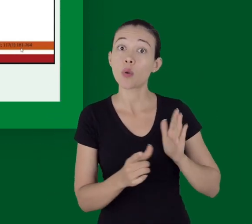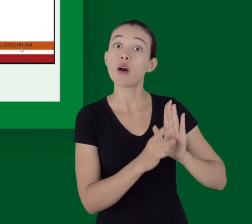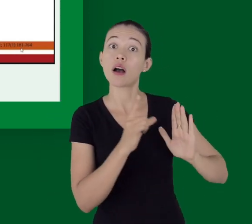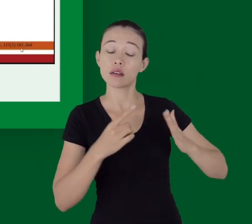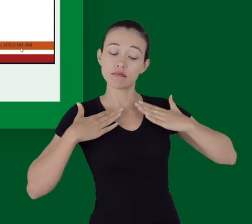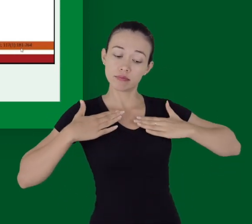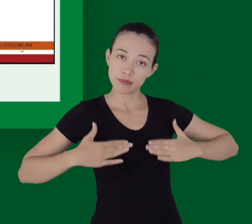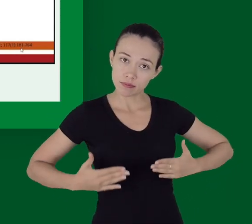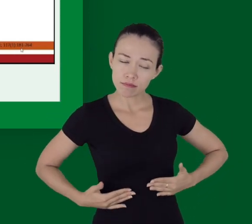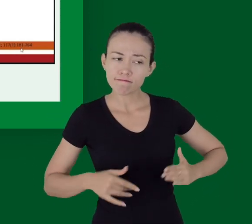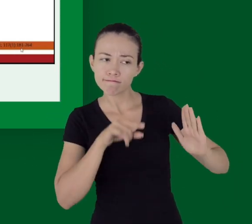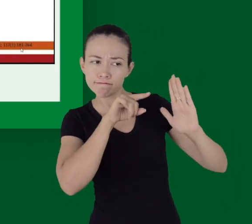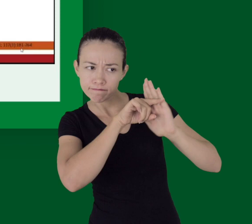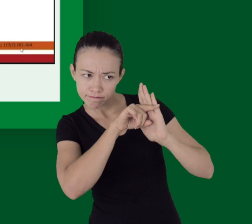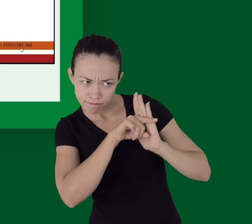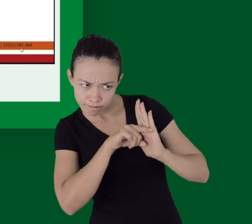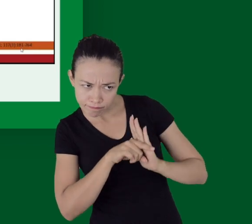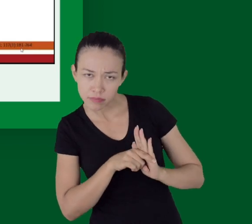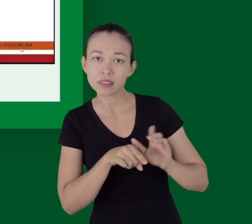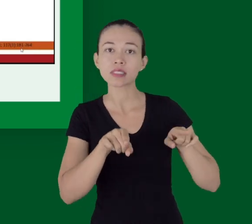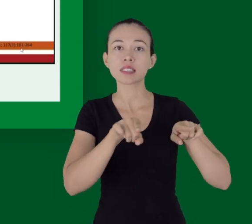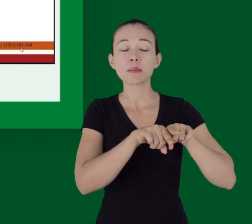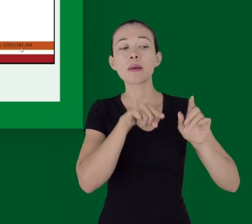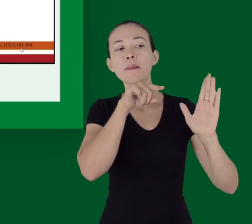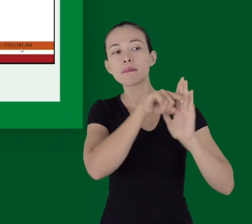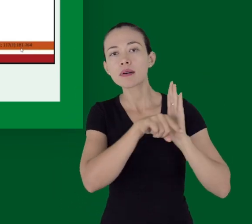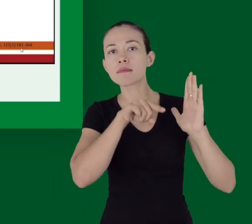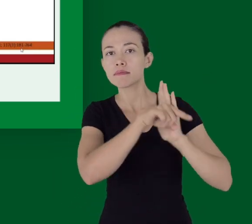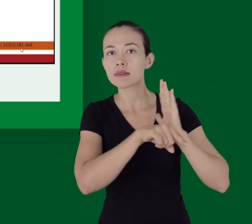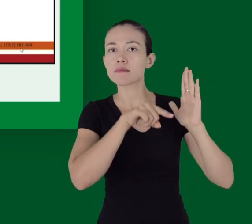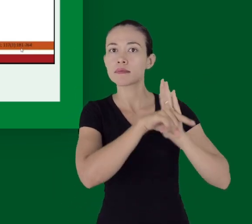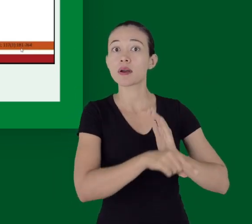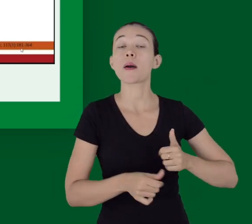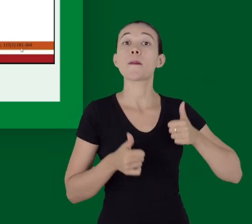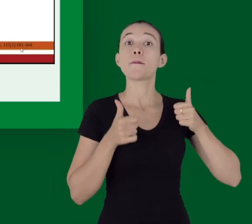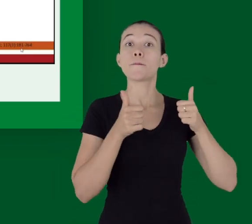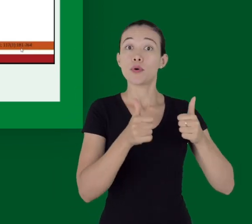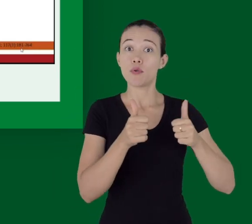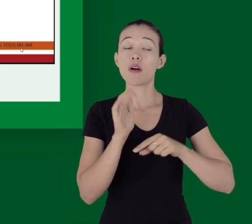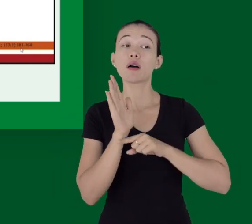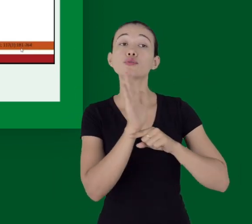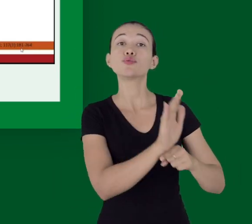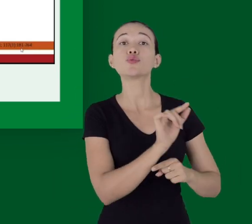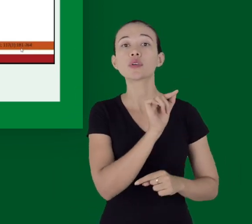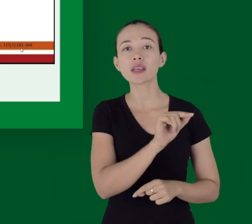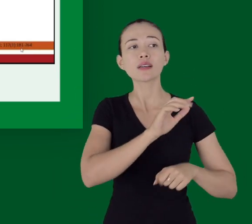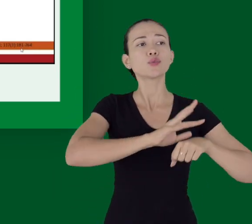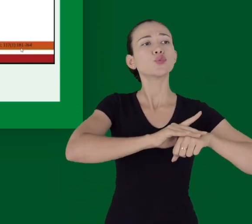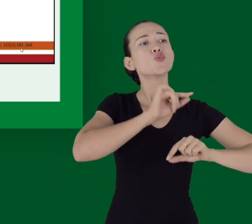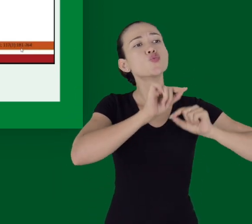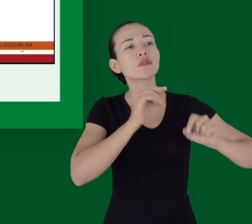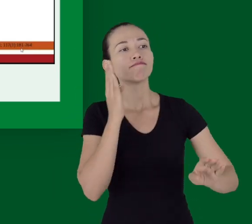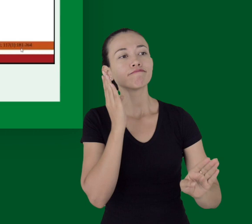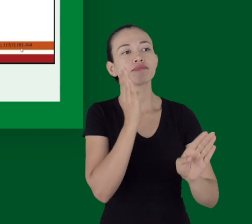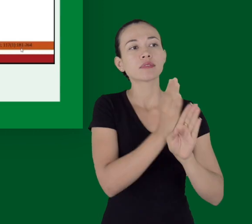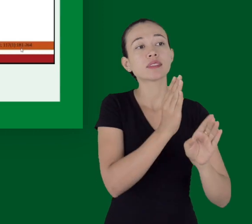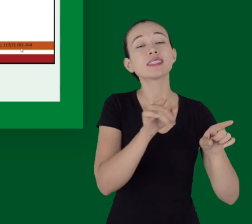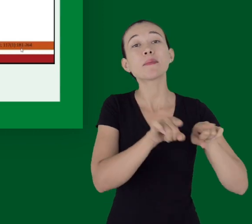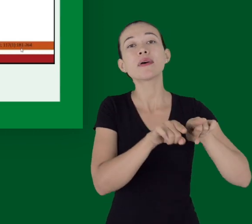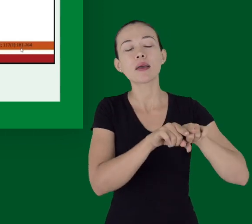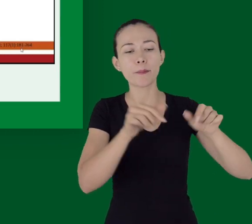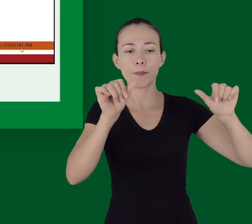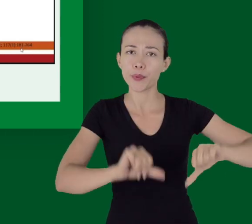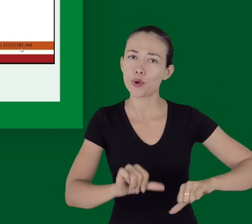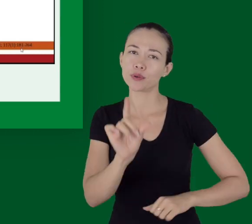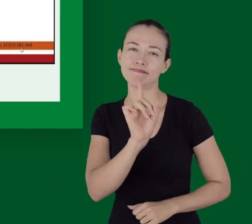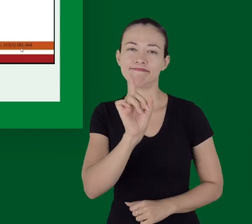dar um desfecho favorável, né, para ele. Então, o exame físico bem feito, a anamnese bem feita, ajuda você a tanto fazer o diagnóstico quanto